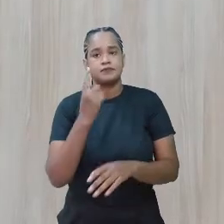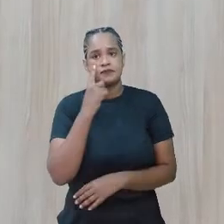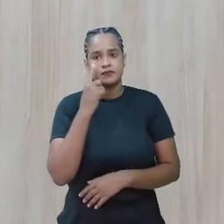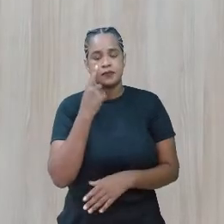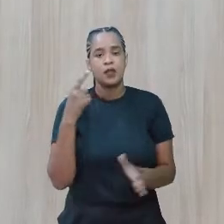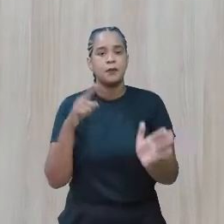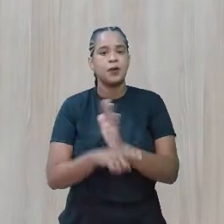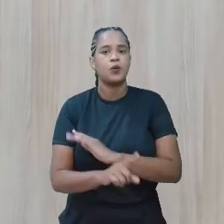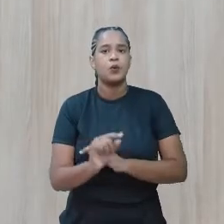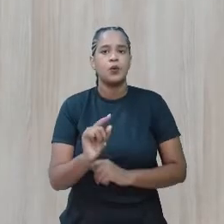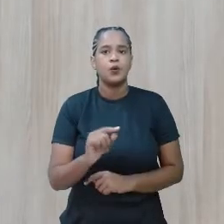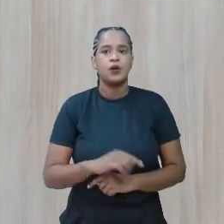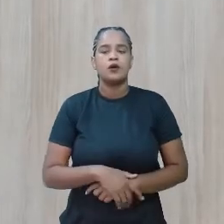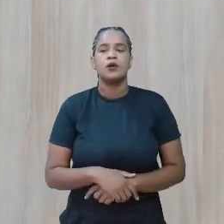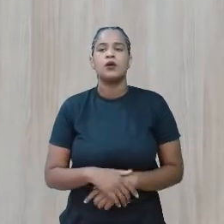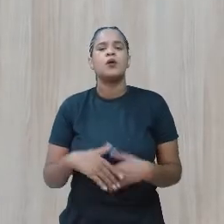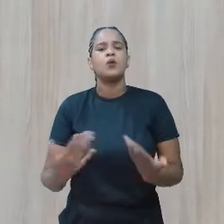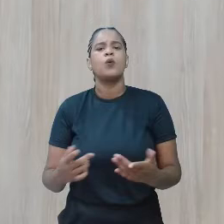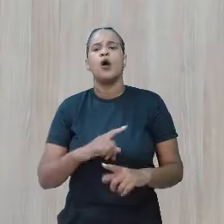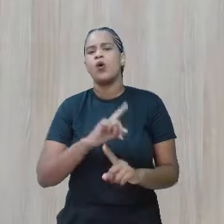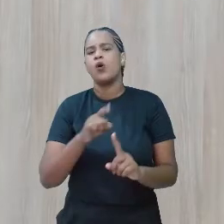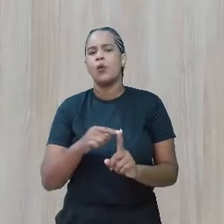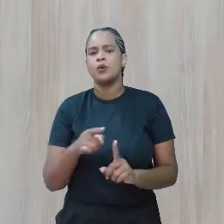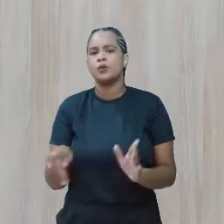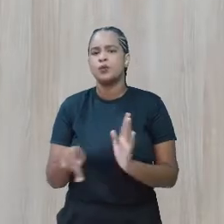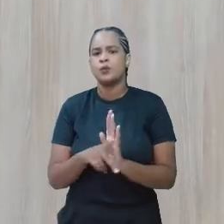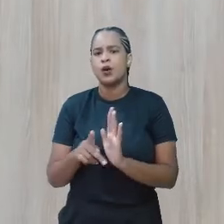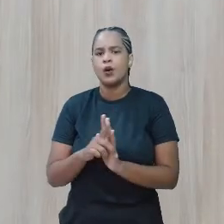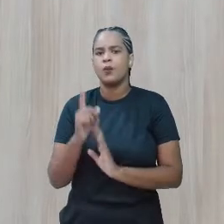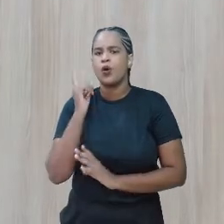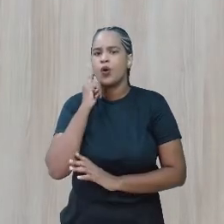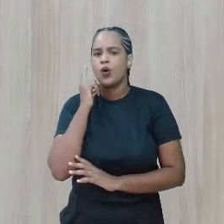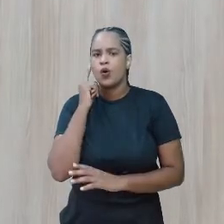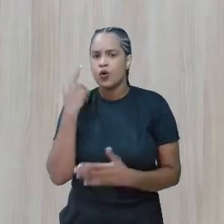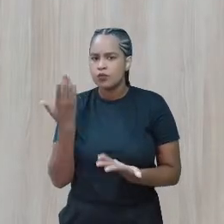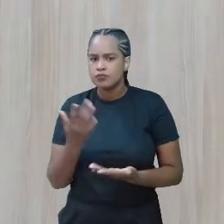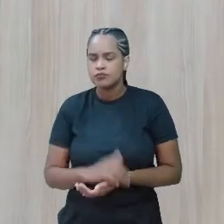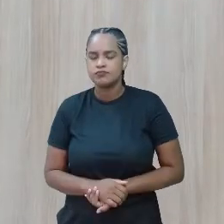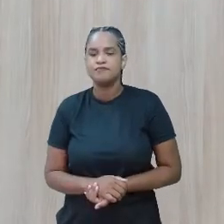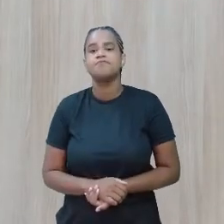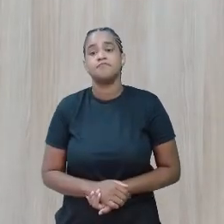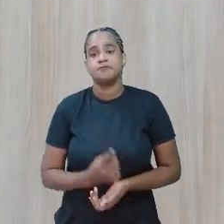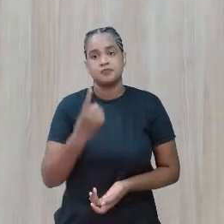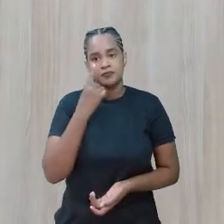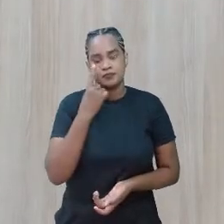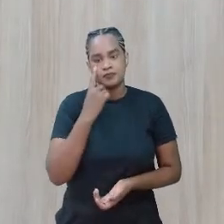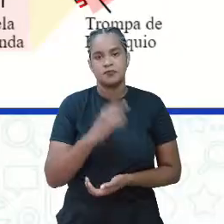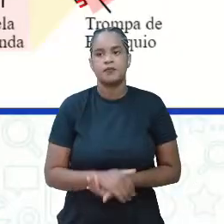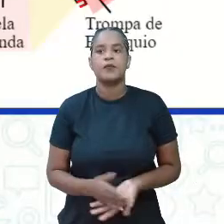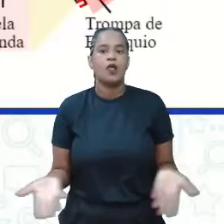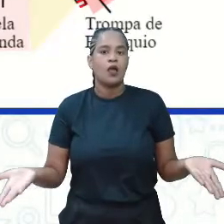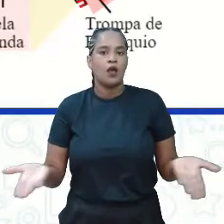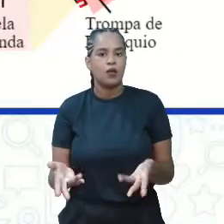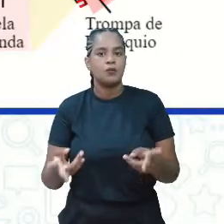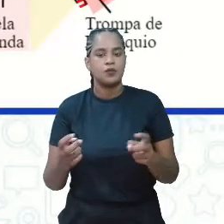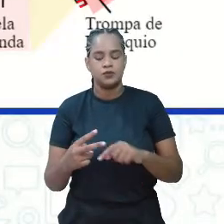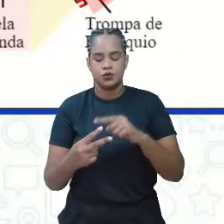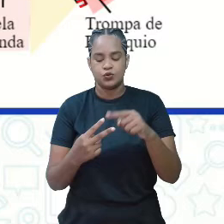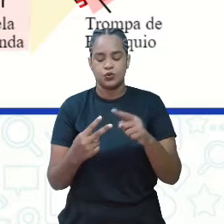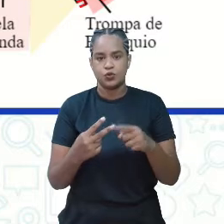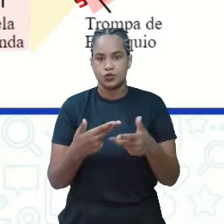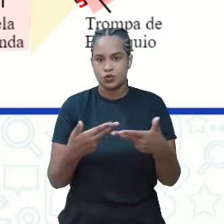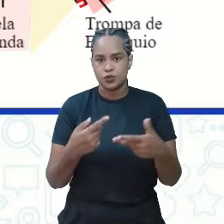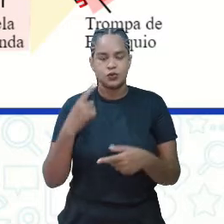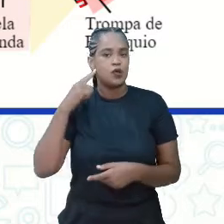das perguntas era, né, quais são as funções do nosso ouvido. Então, aí a gente vai ver 2 funções,